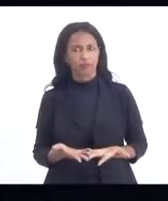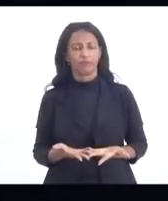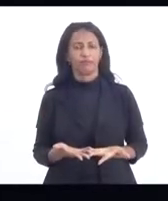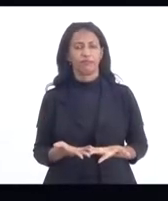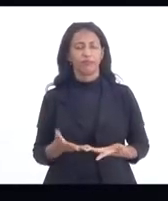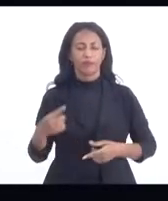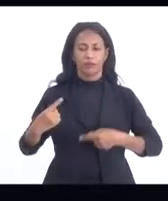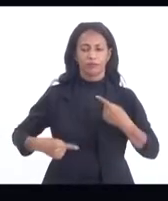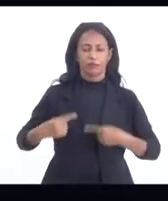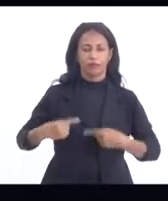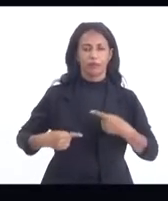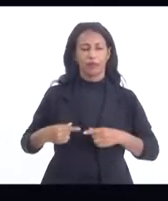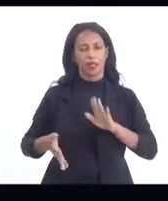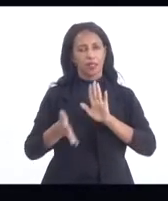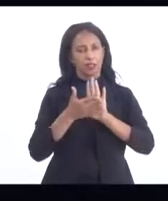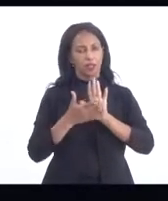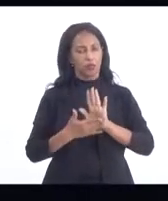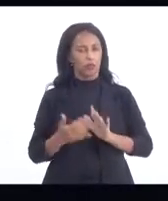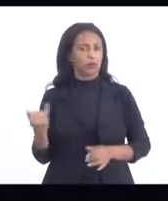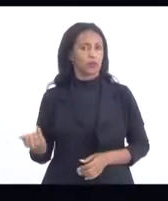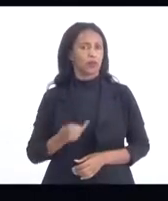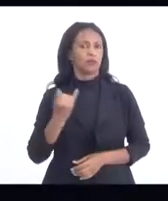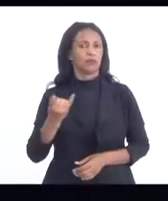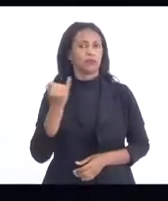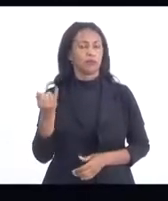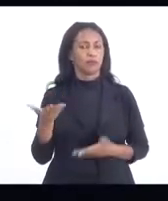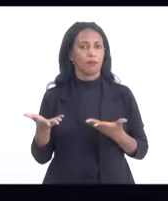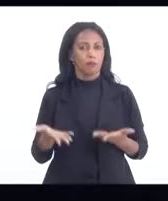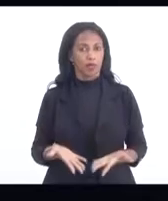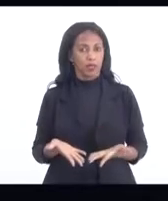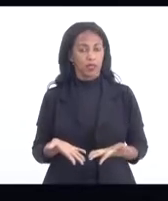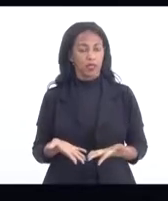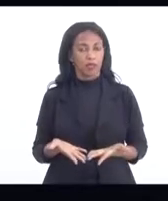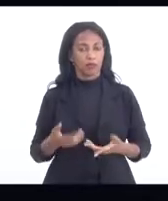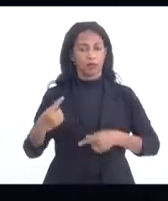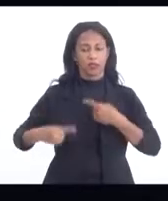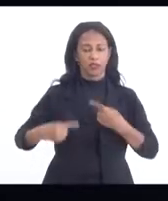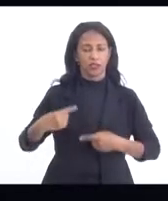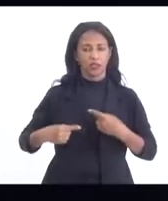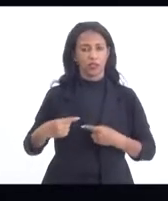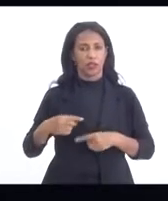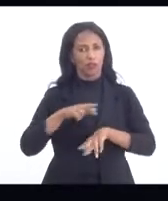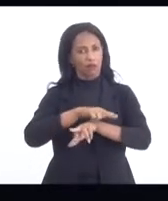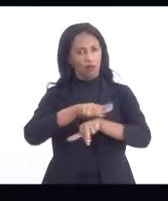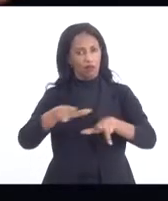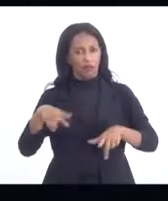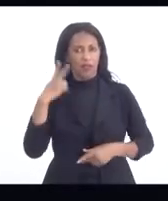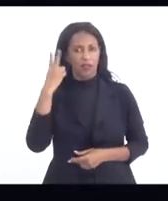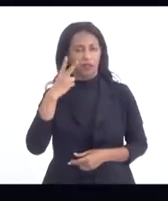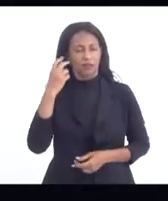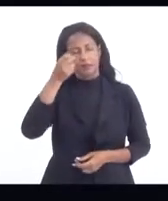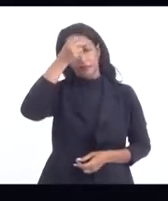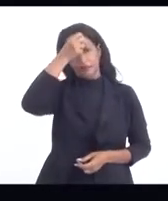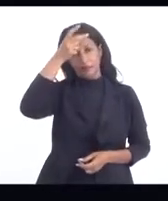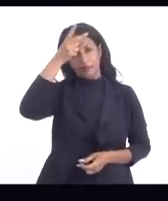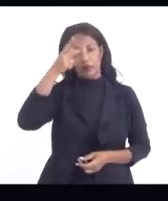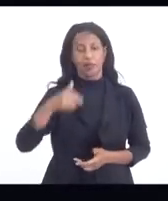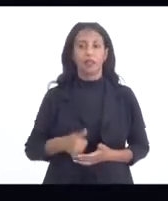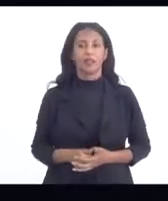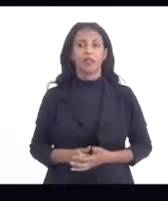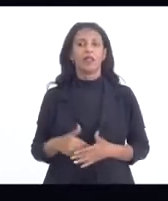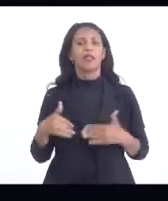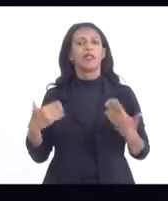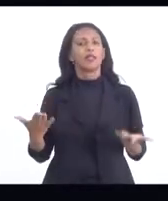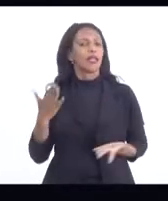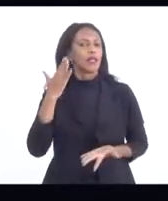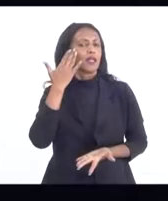essas discussões, essas pautas importantíssimas para que sejam discutidas entre vários vereadores, prefeitos e quem entende